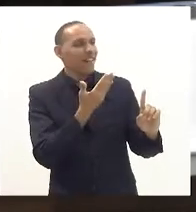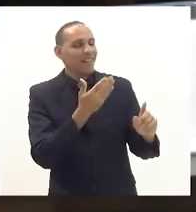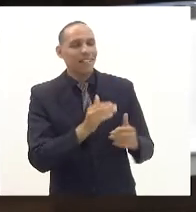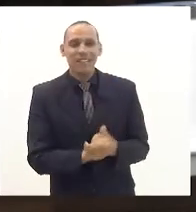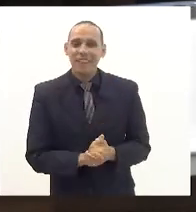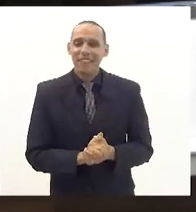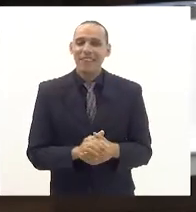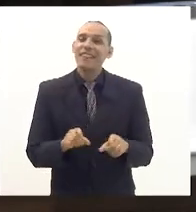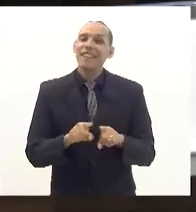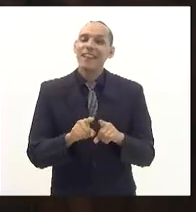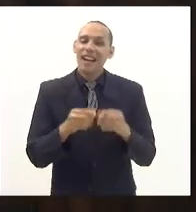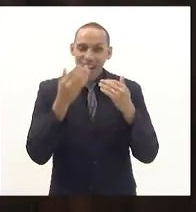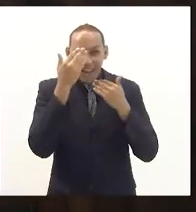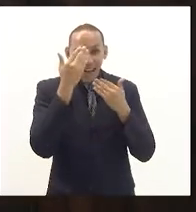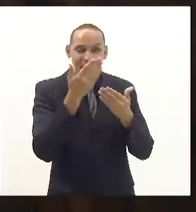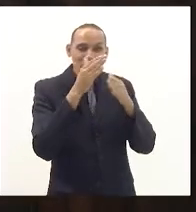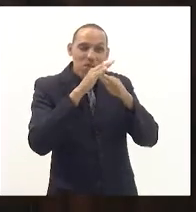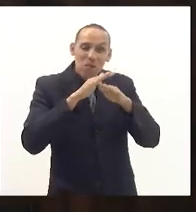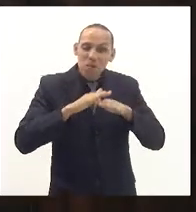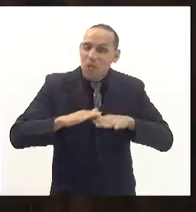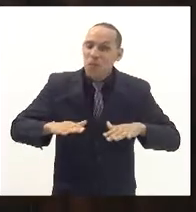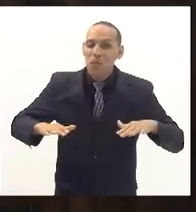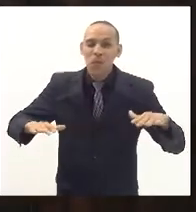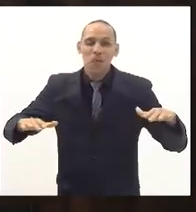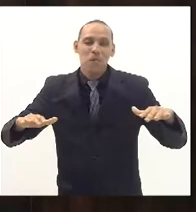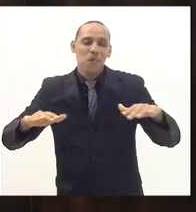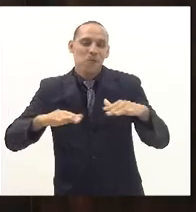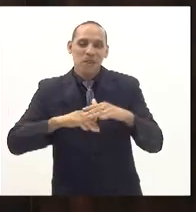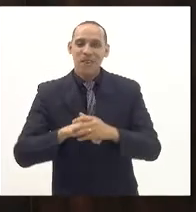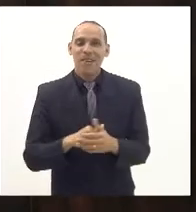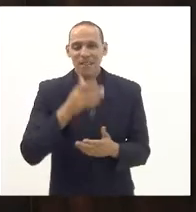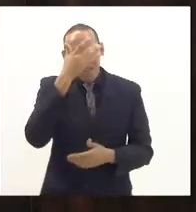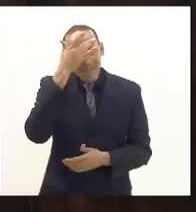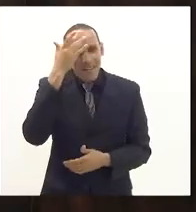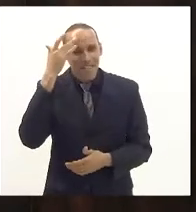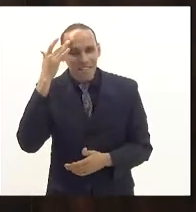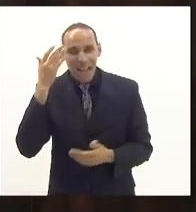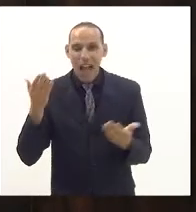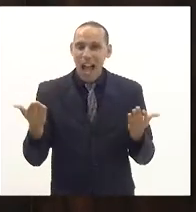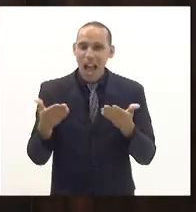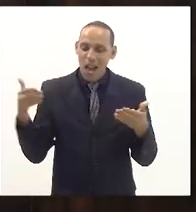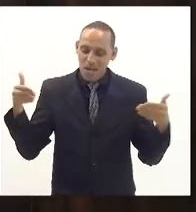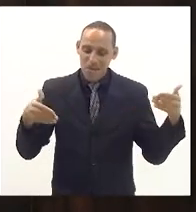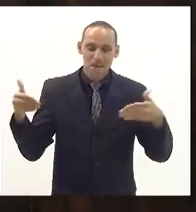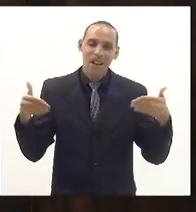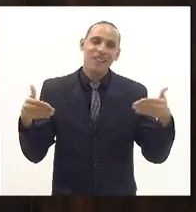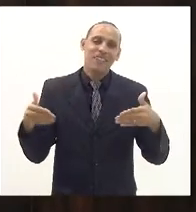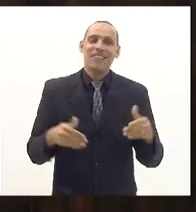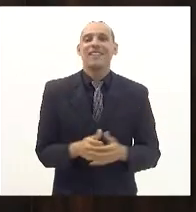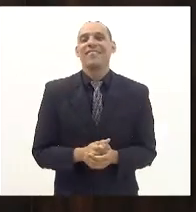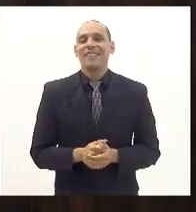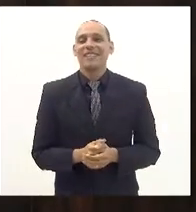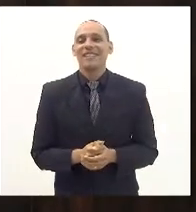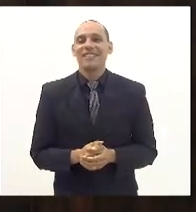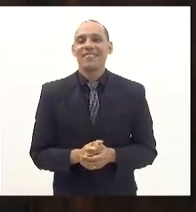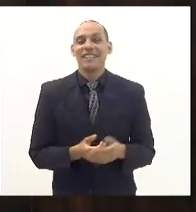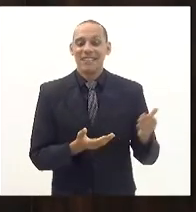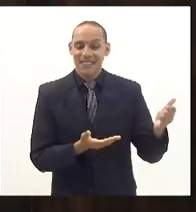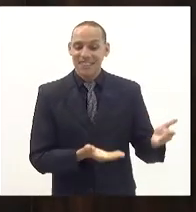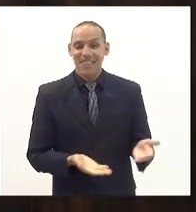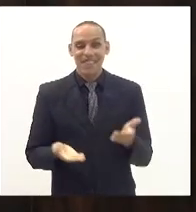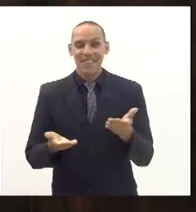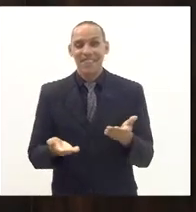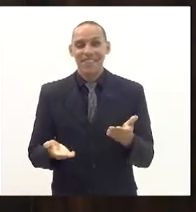agradecendo o deputado eu agradeço todos as pessoas que compareceram hoje a convite